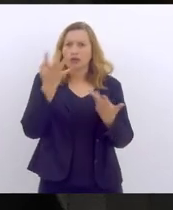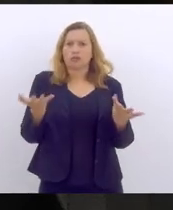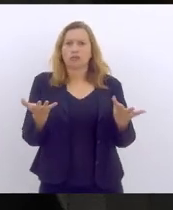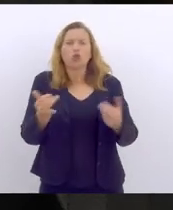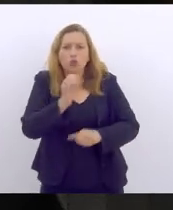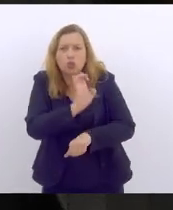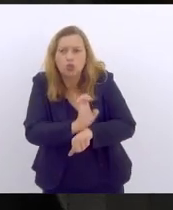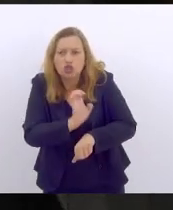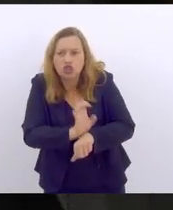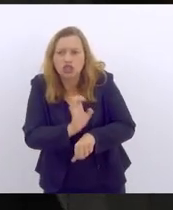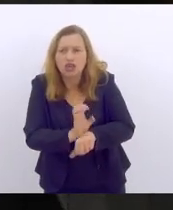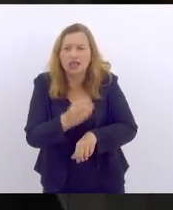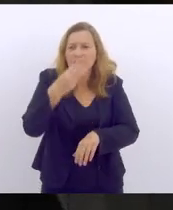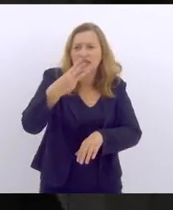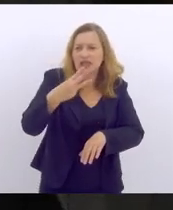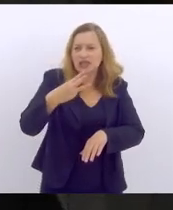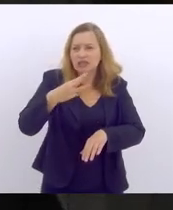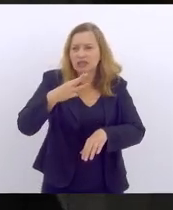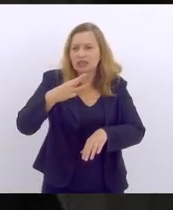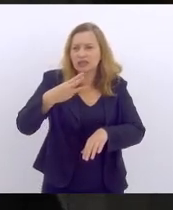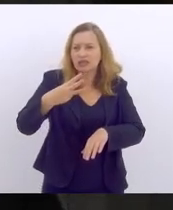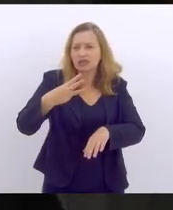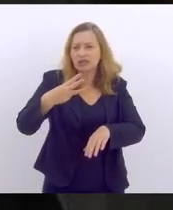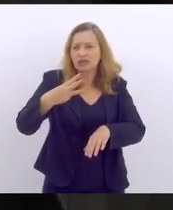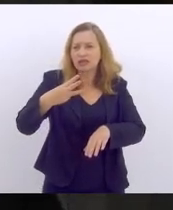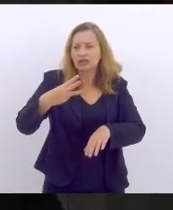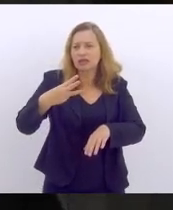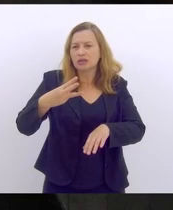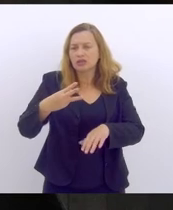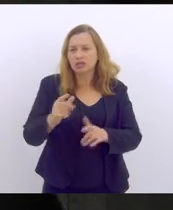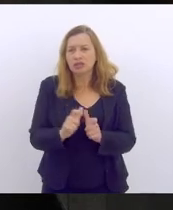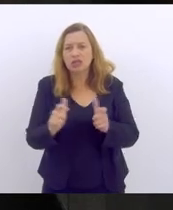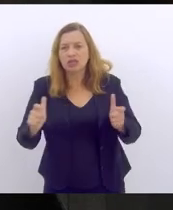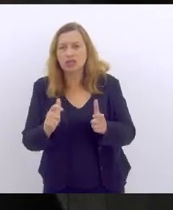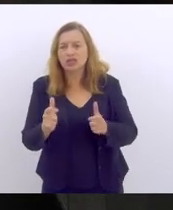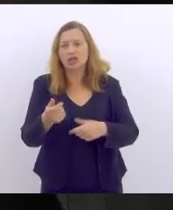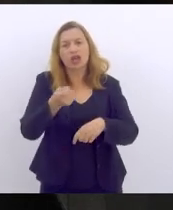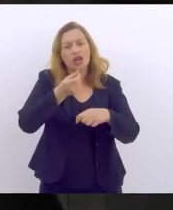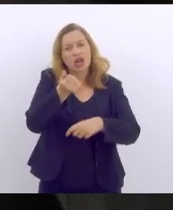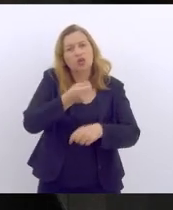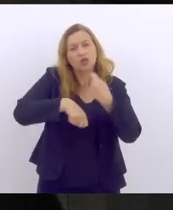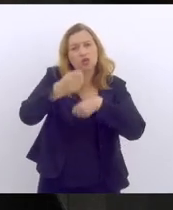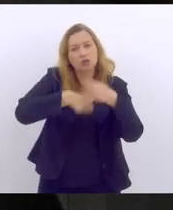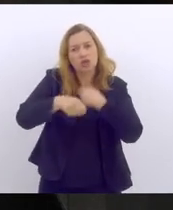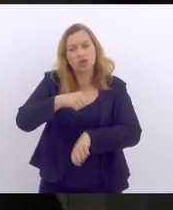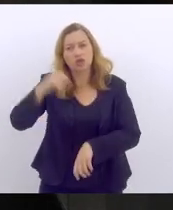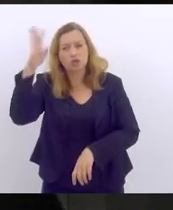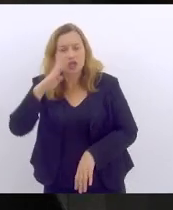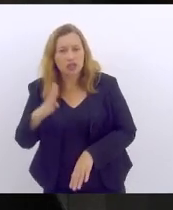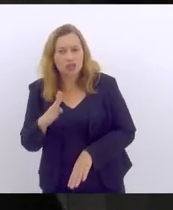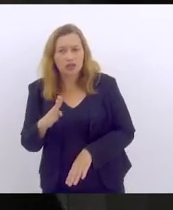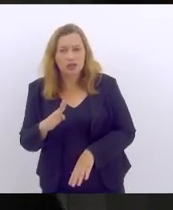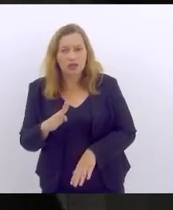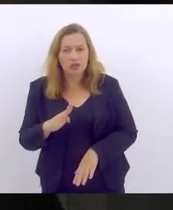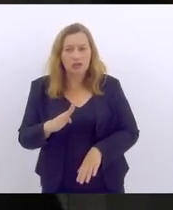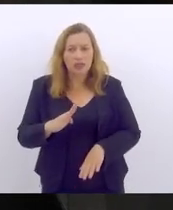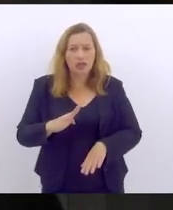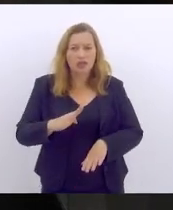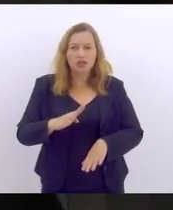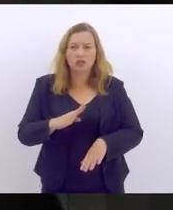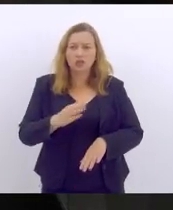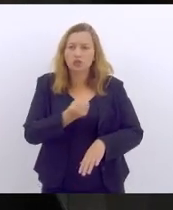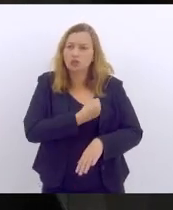que é uma das três maiores economias do Brasil os tente indicadores de fome Acima da Média Regional